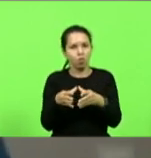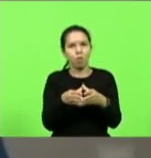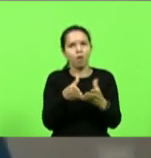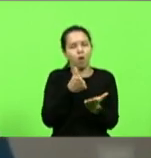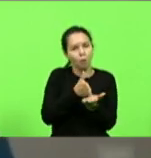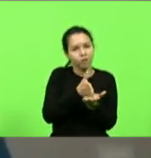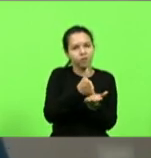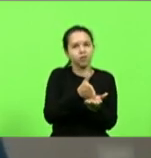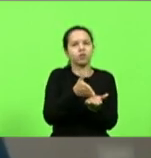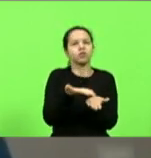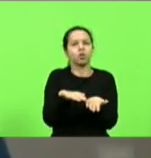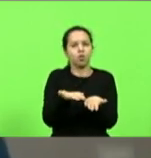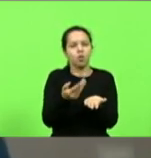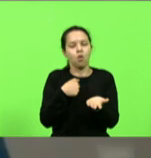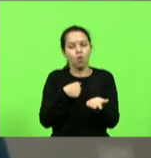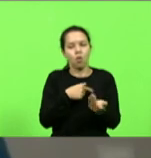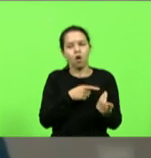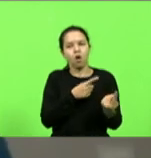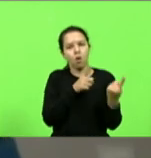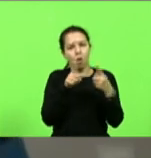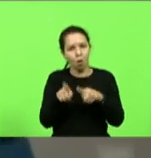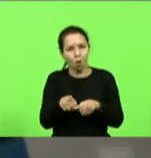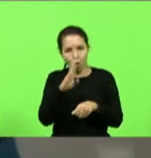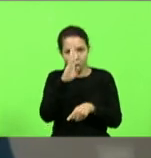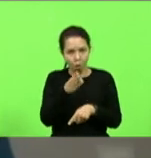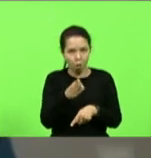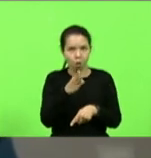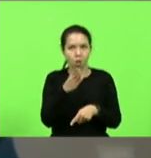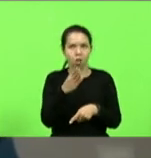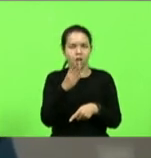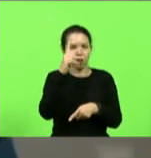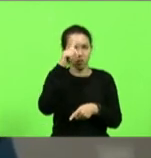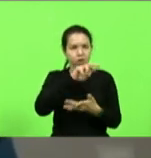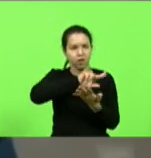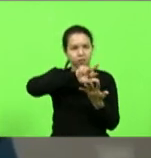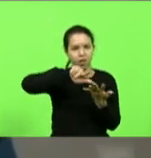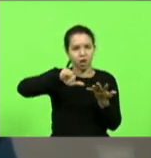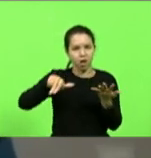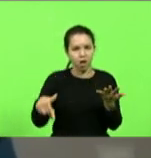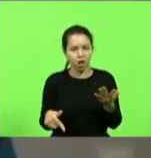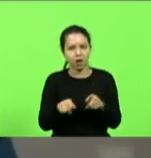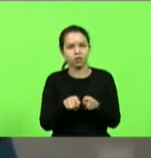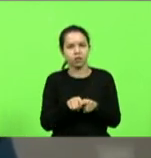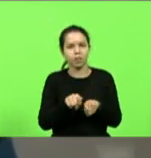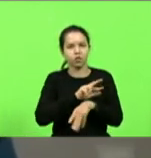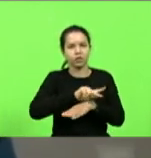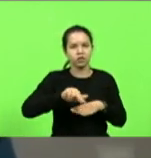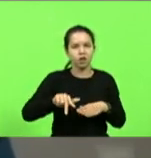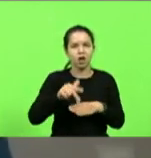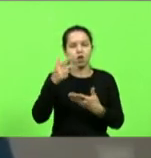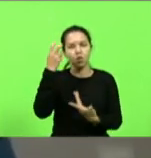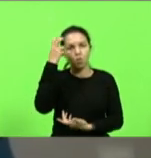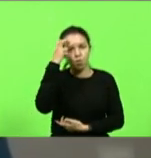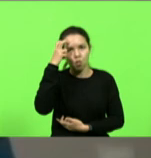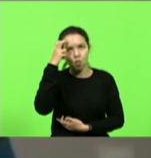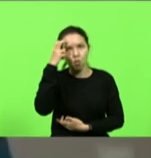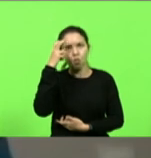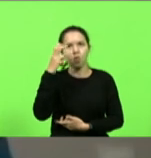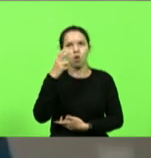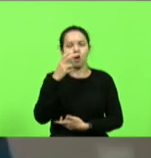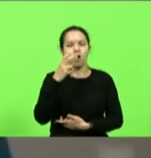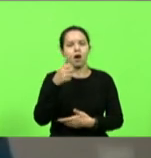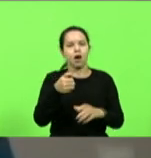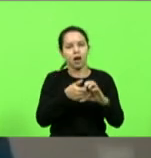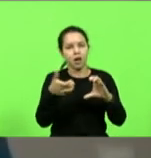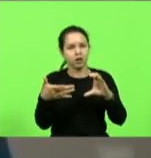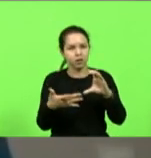atingem diretamente a pluralidade de ideias, a diversidade cultural, né, características intrinsecamente relacionadas ao